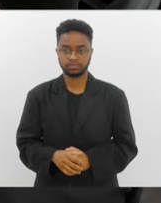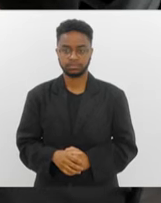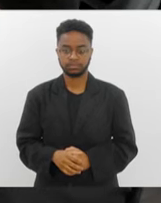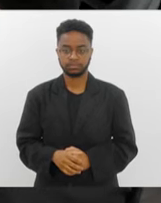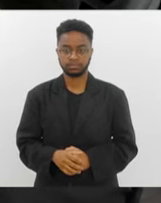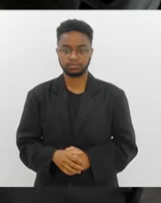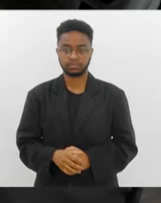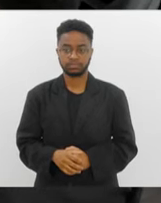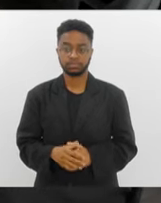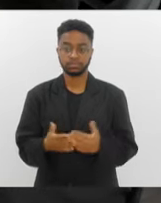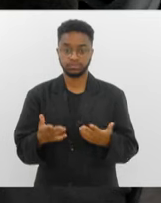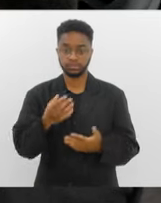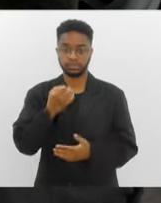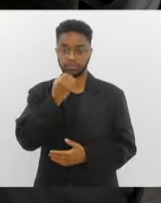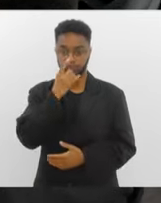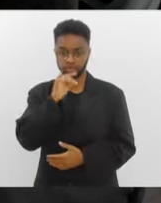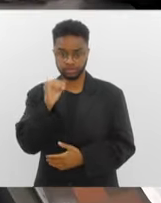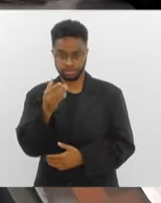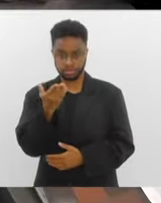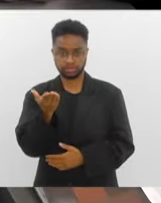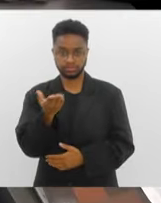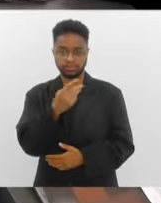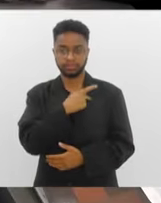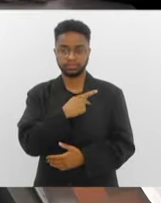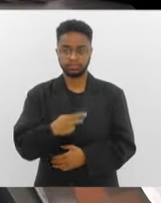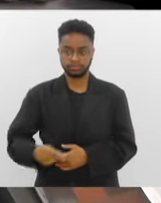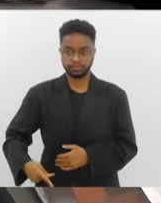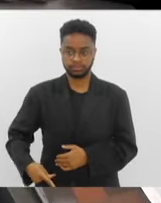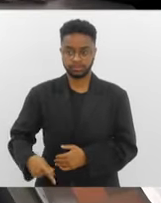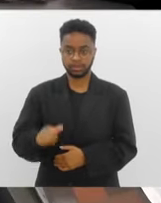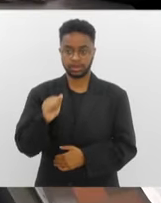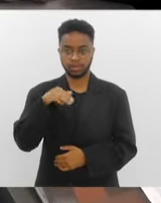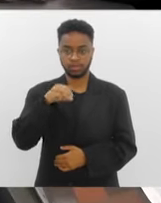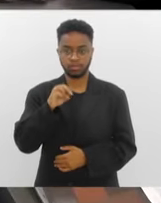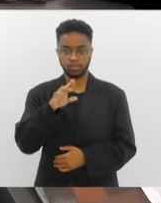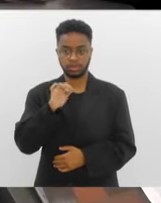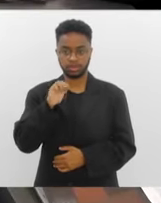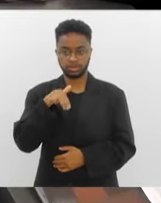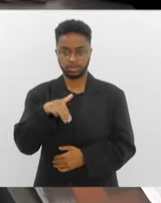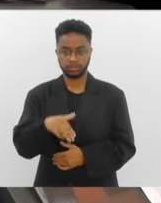Presidente, bom, primeiro, bom dia, né? Nosso presidente Rodrigo Amorim.